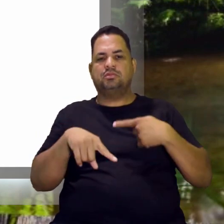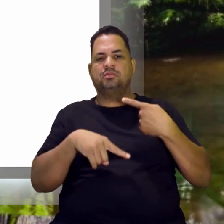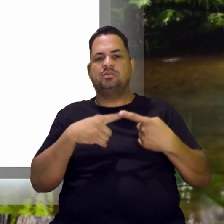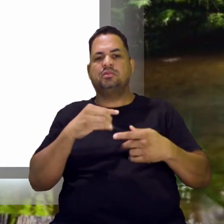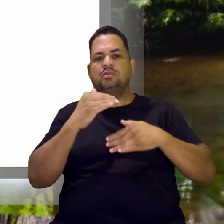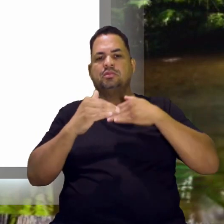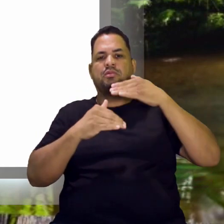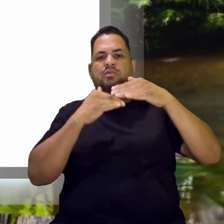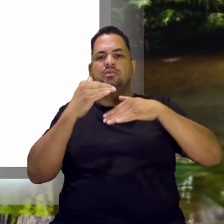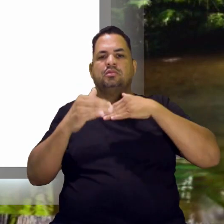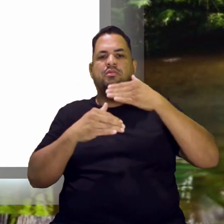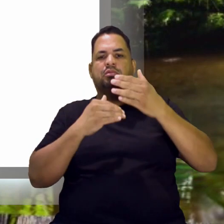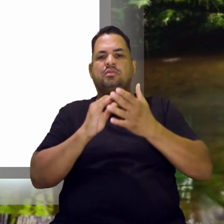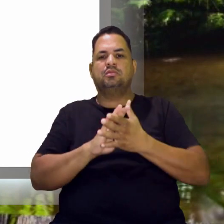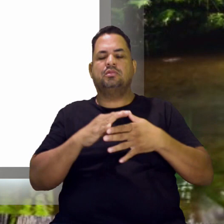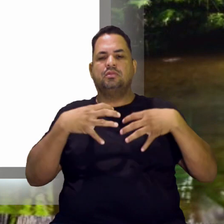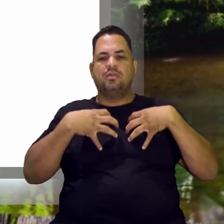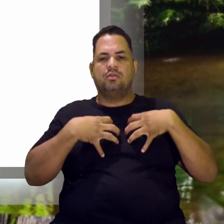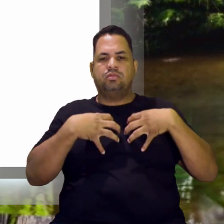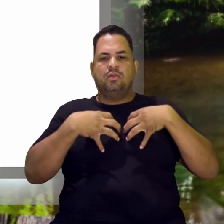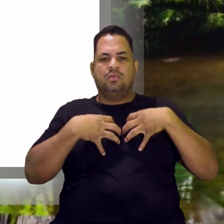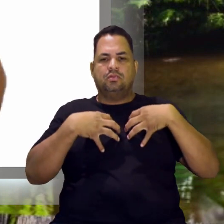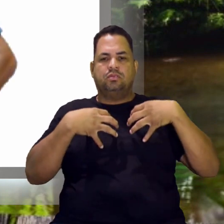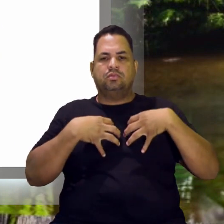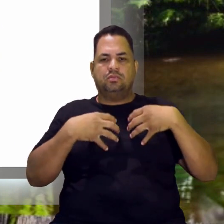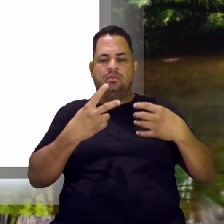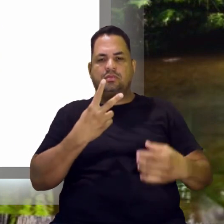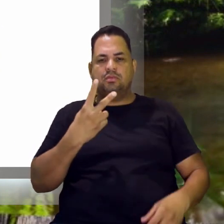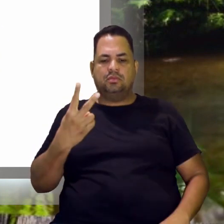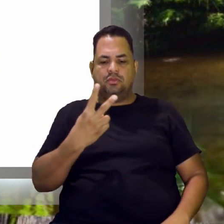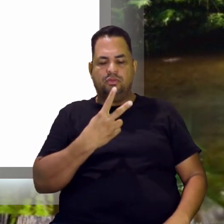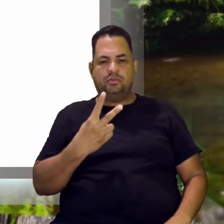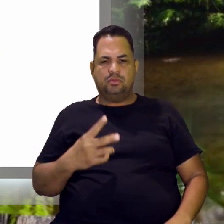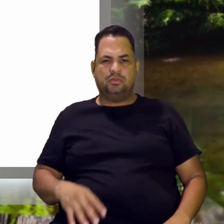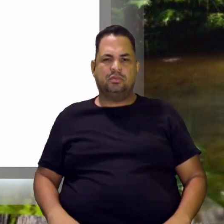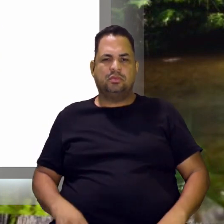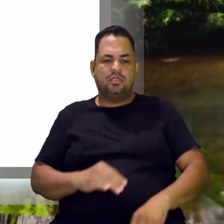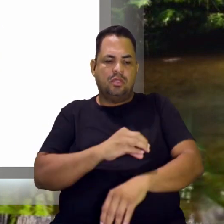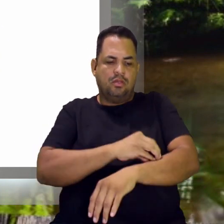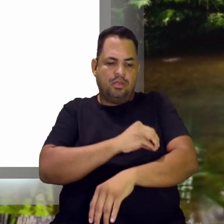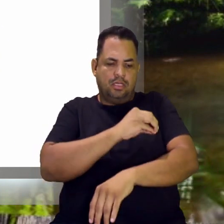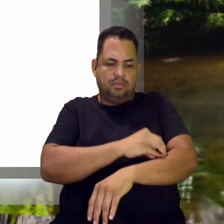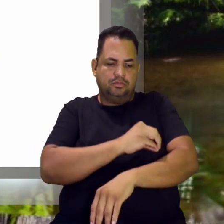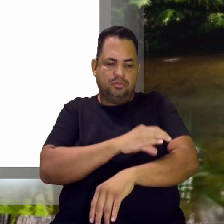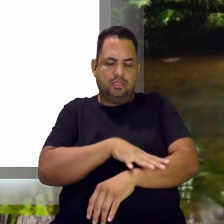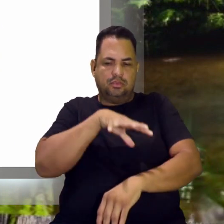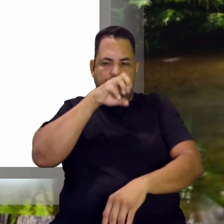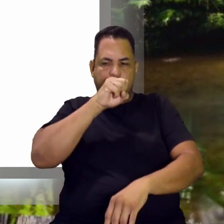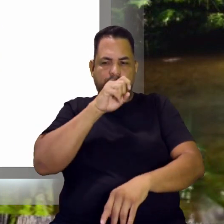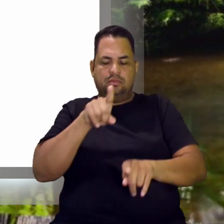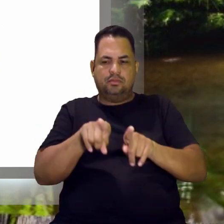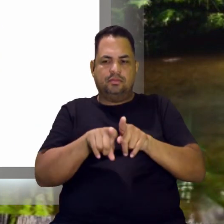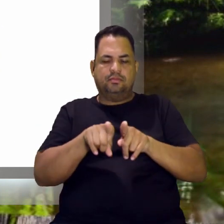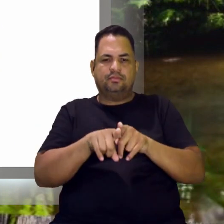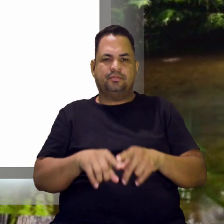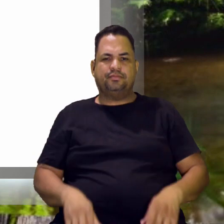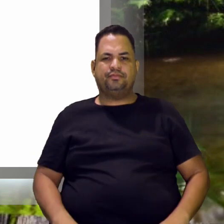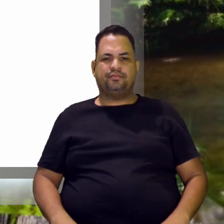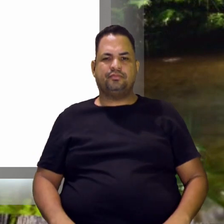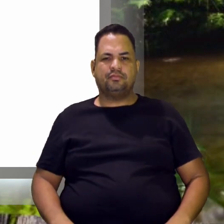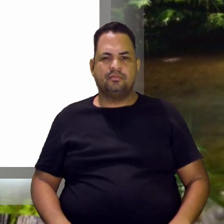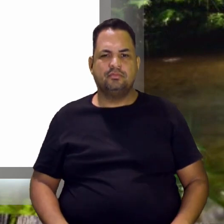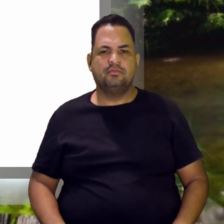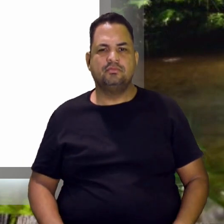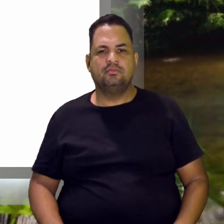também desenvolve a respiração pulmonar, né? Além dele ter a respiração cutânea, ali, que é a respiração pela pele. Mas é um